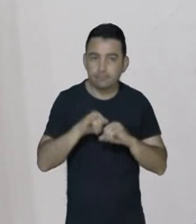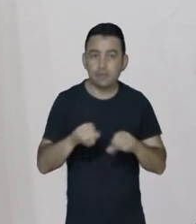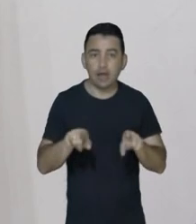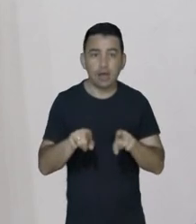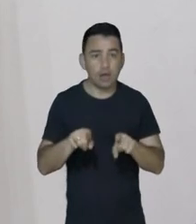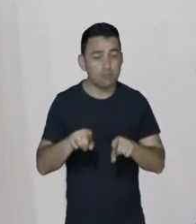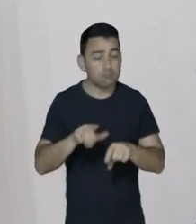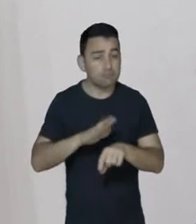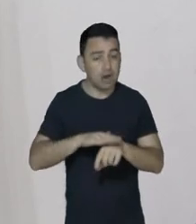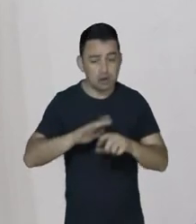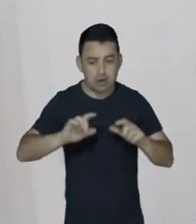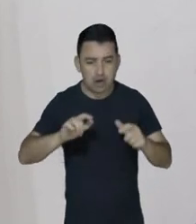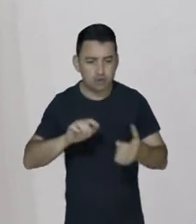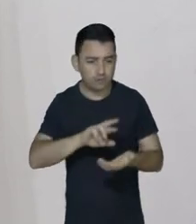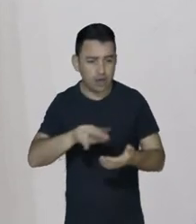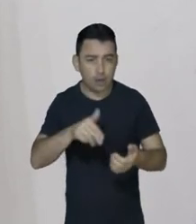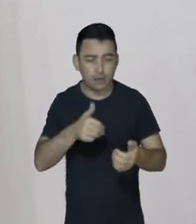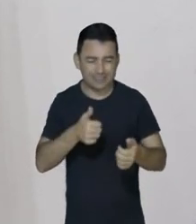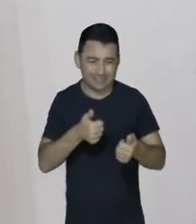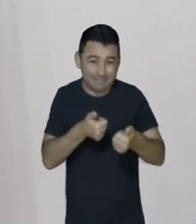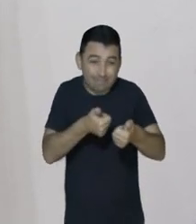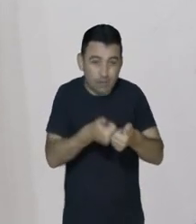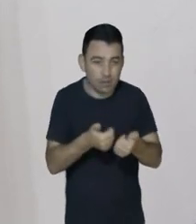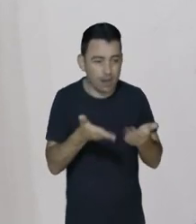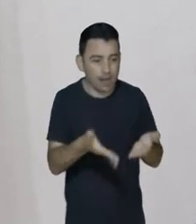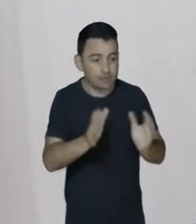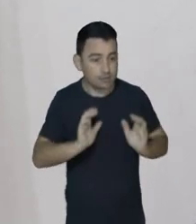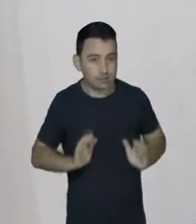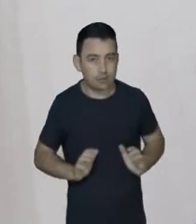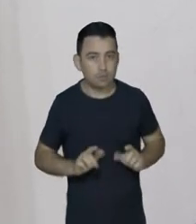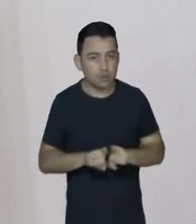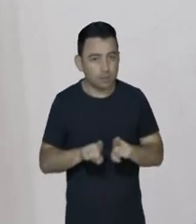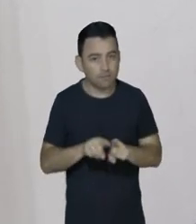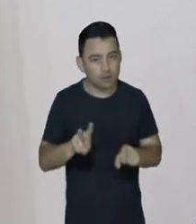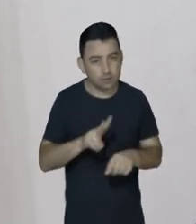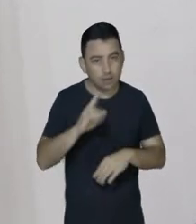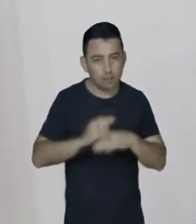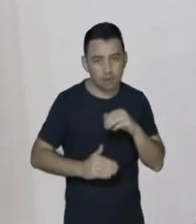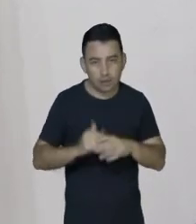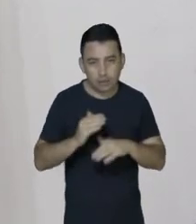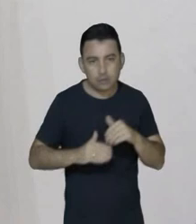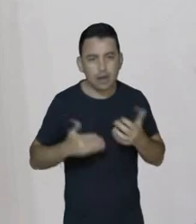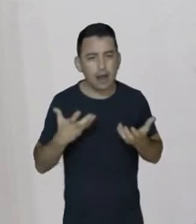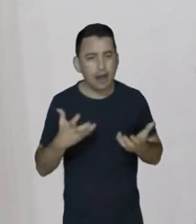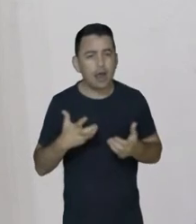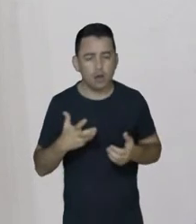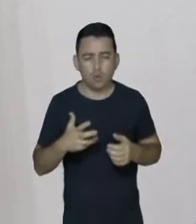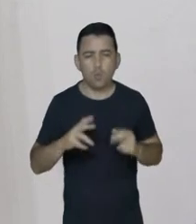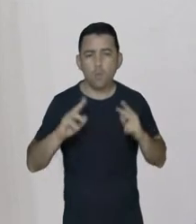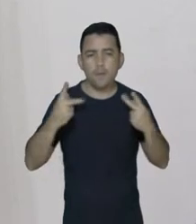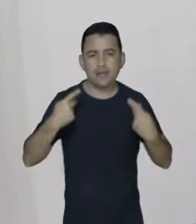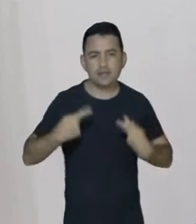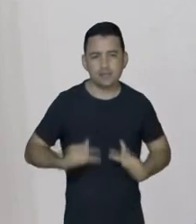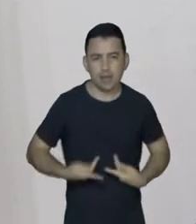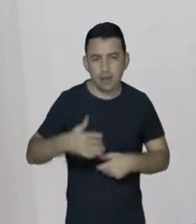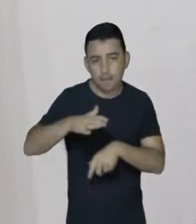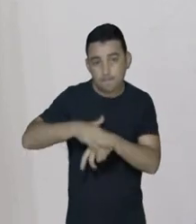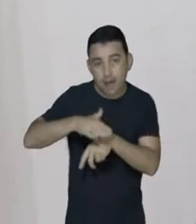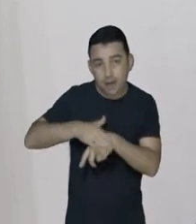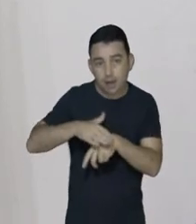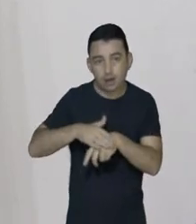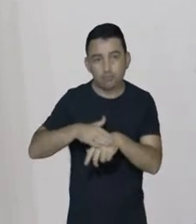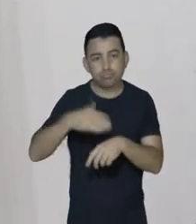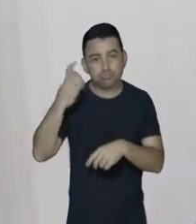poder legislativo do cidadão e valorizar as práticas que buscam humanizar as ações do parlamento estadual em